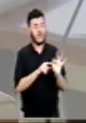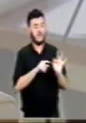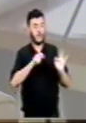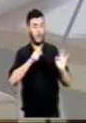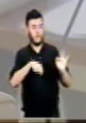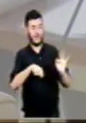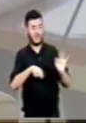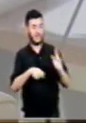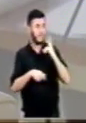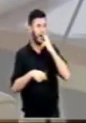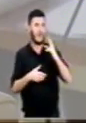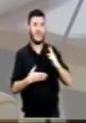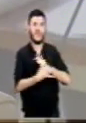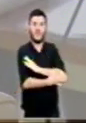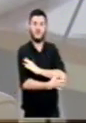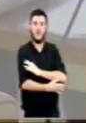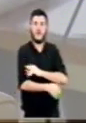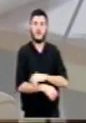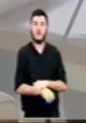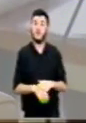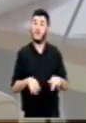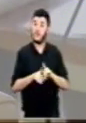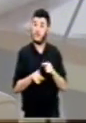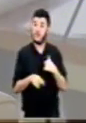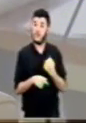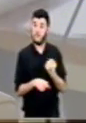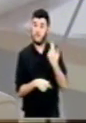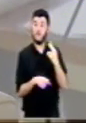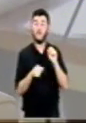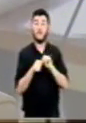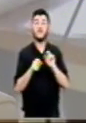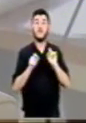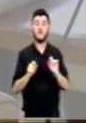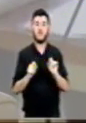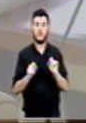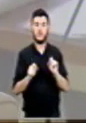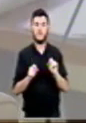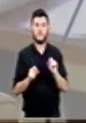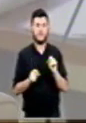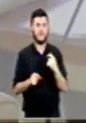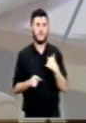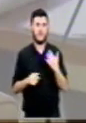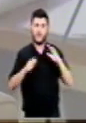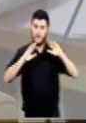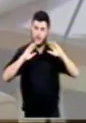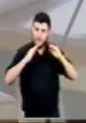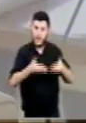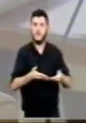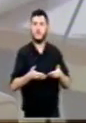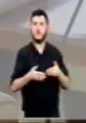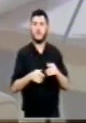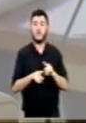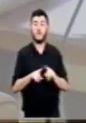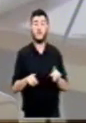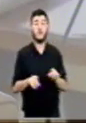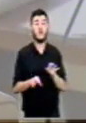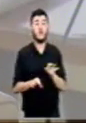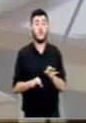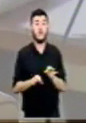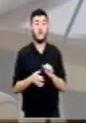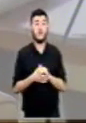Federal. Enfatizo uma vez mais que não se está aqui a fazer juízo acerca dos fatos